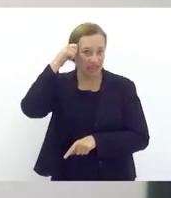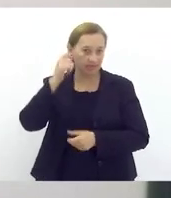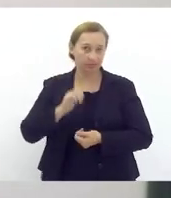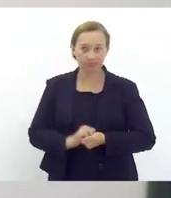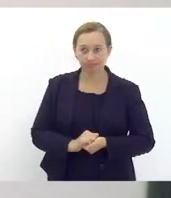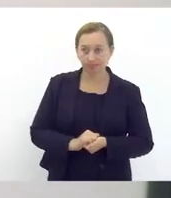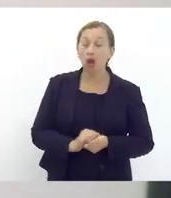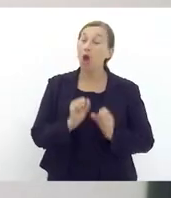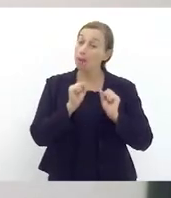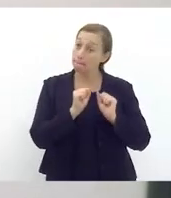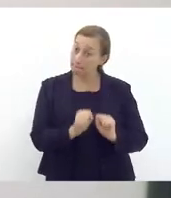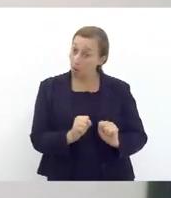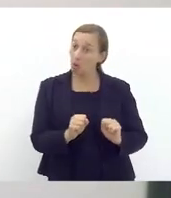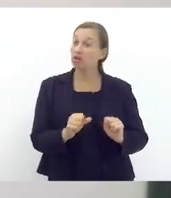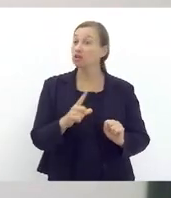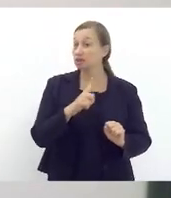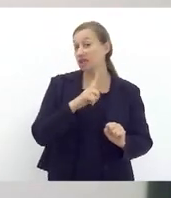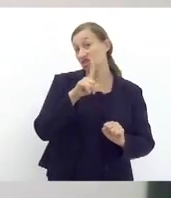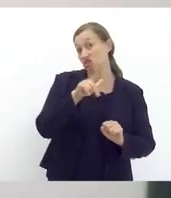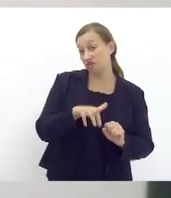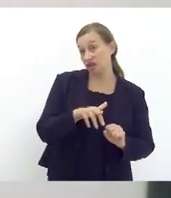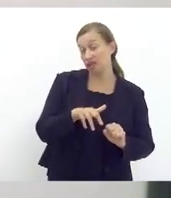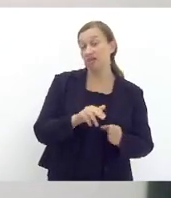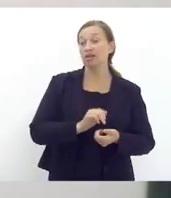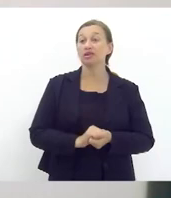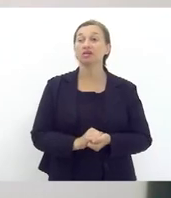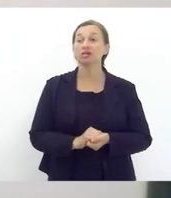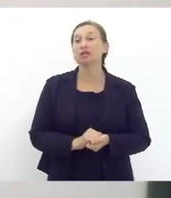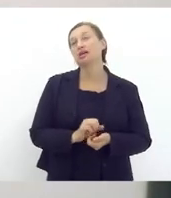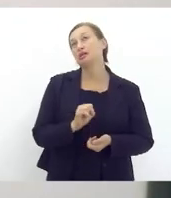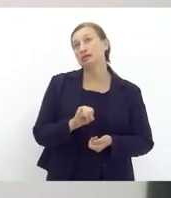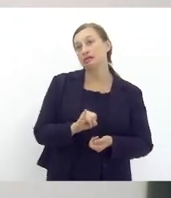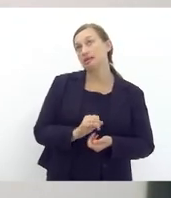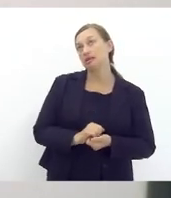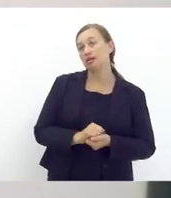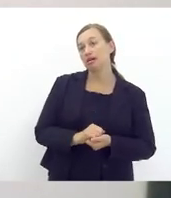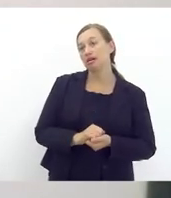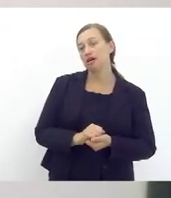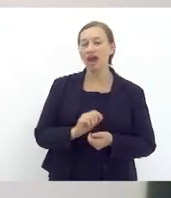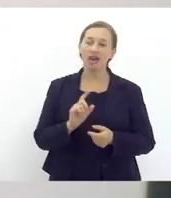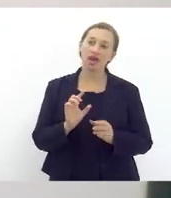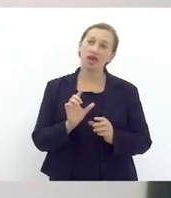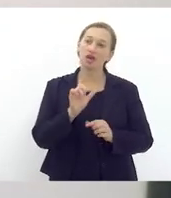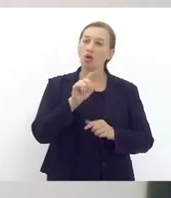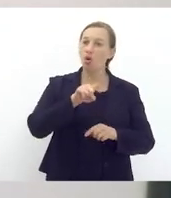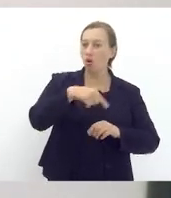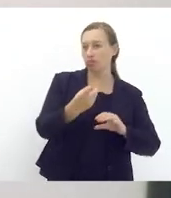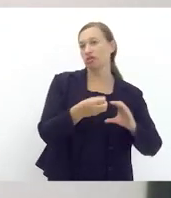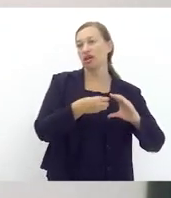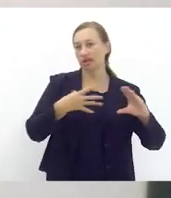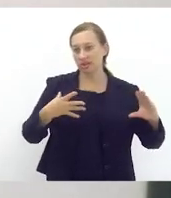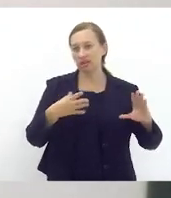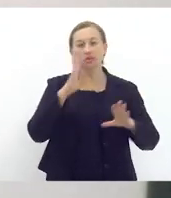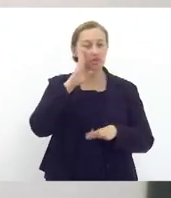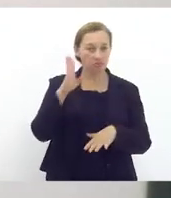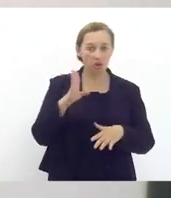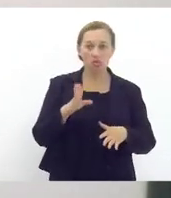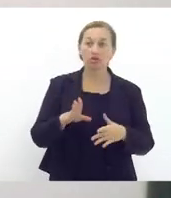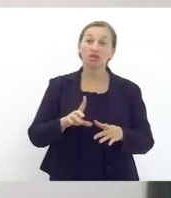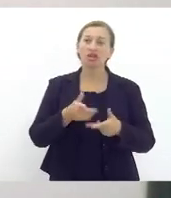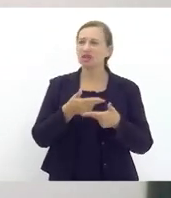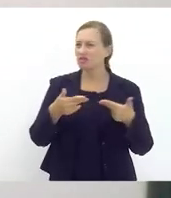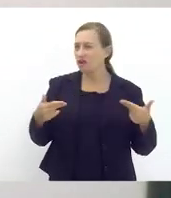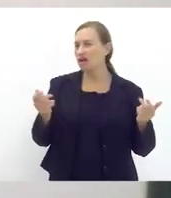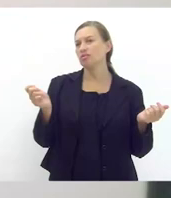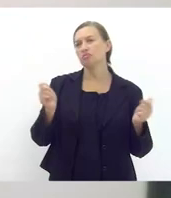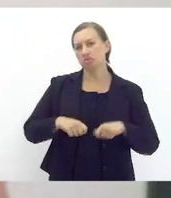pode ainda ter uma diferenciação de pontuação se forem E aí coloca outra característica que está priorizada então tem